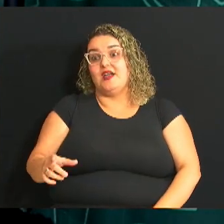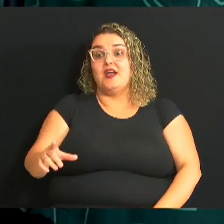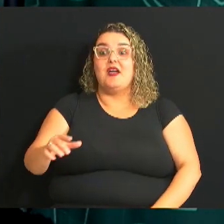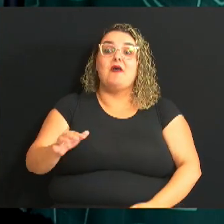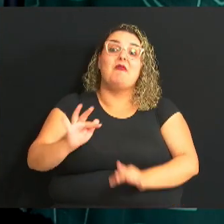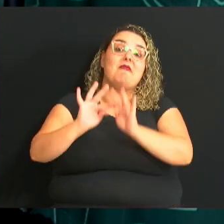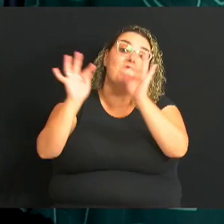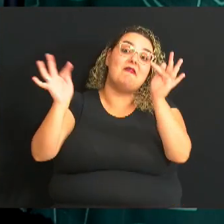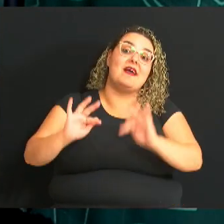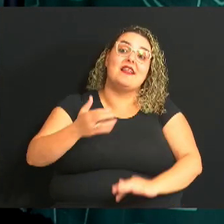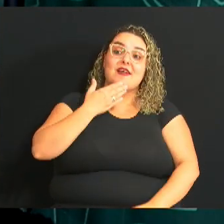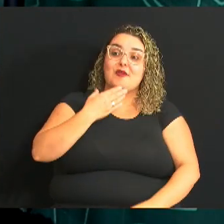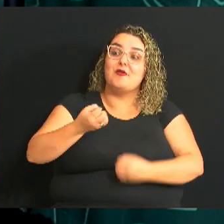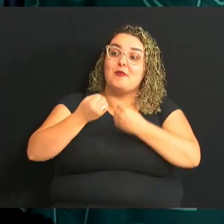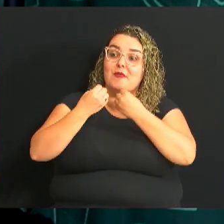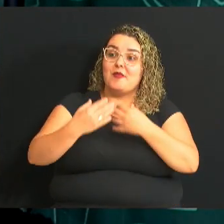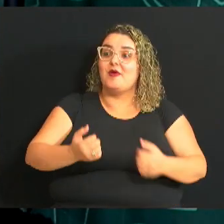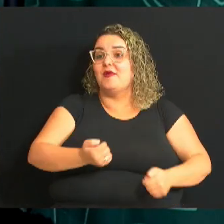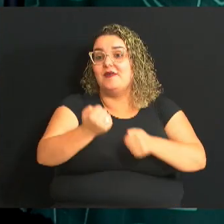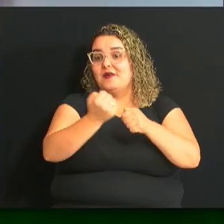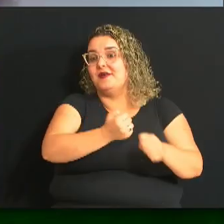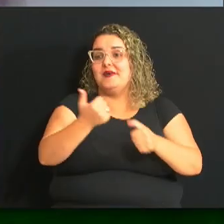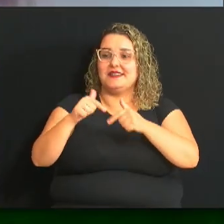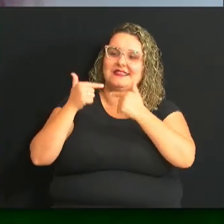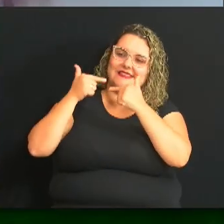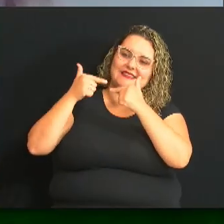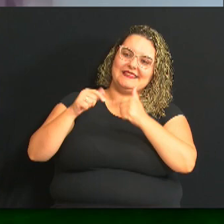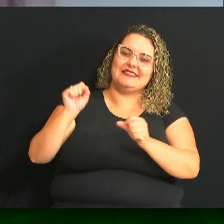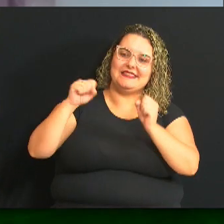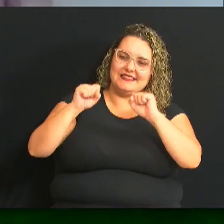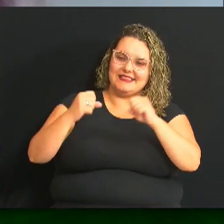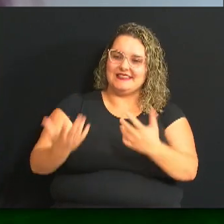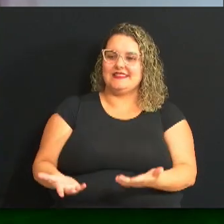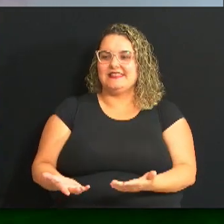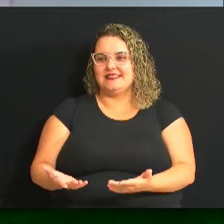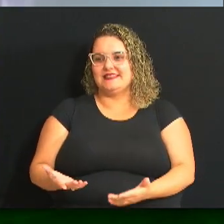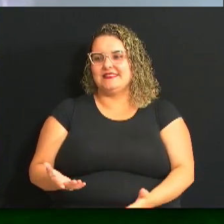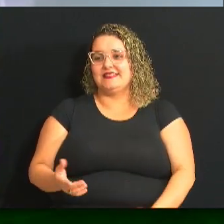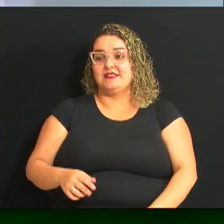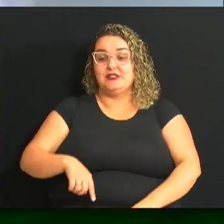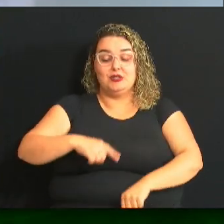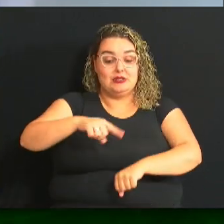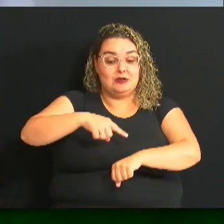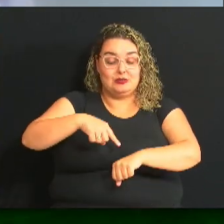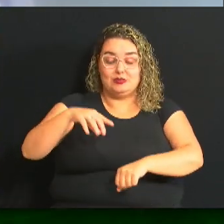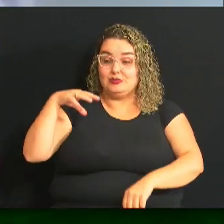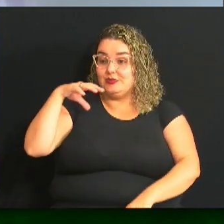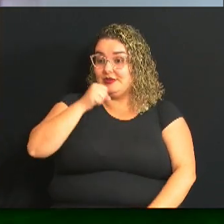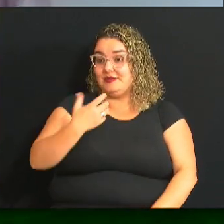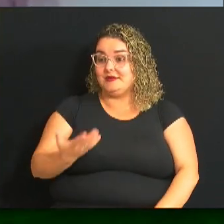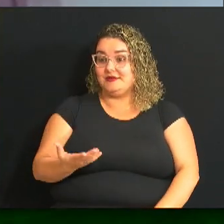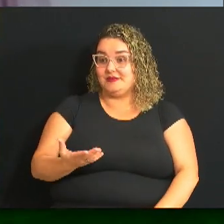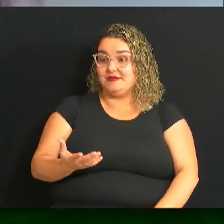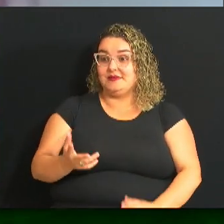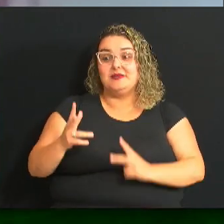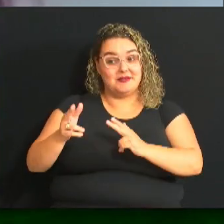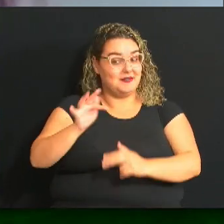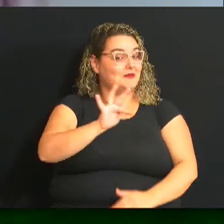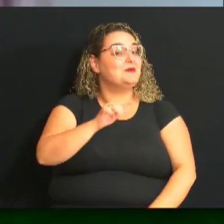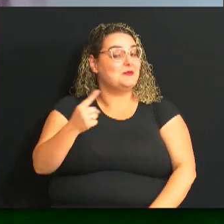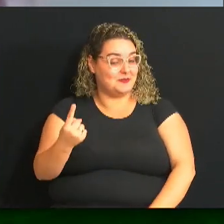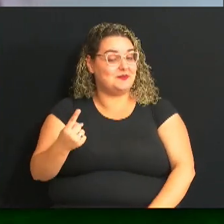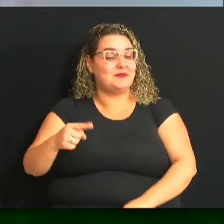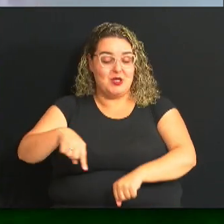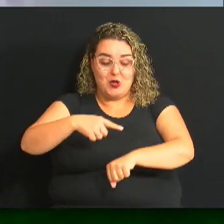Natal e um bom Ano Novo, né? Sim, o tempo corre muito rápido, né? Assim como a Fórmula 1, nosso tempo